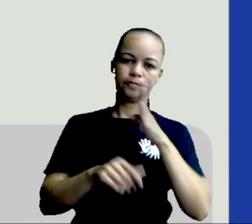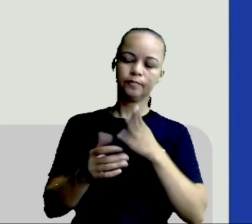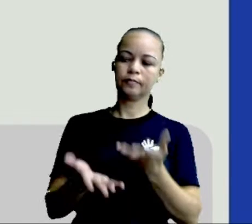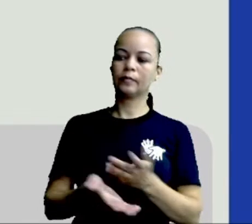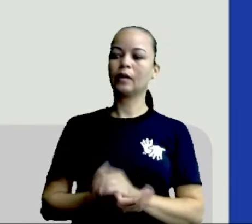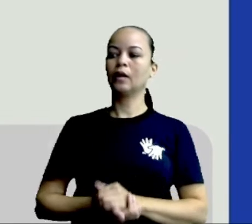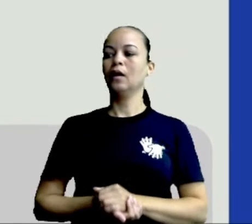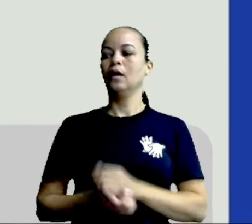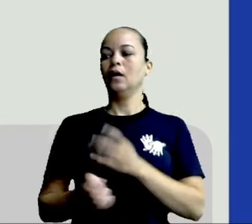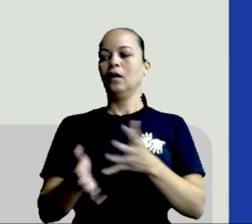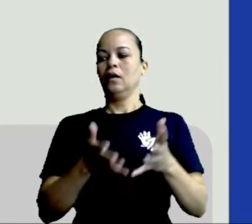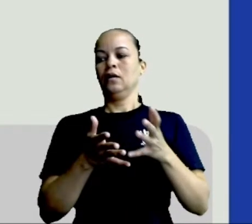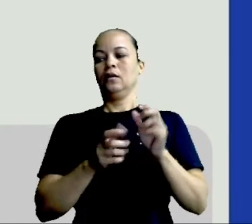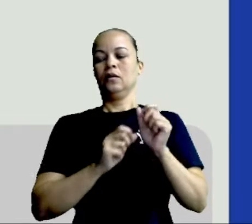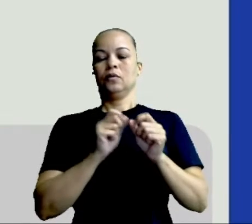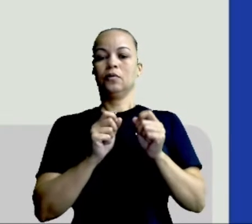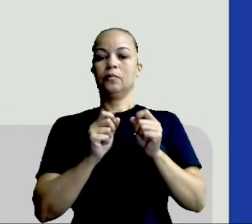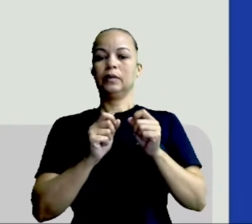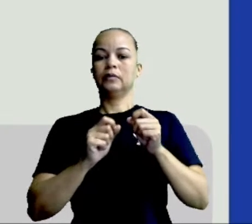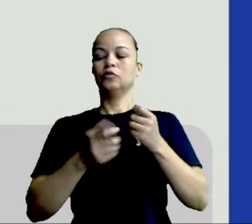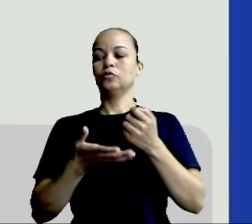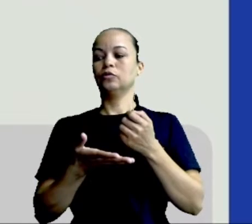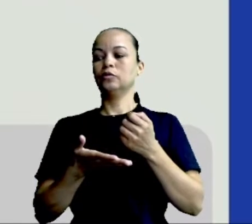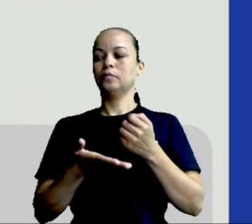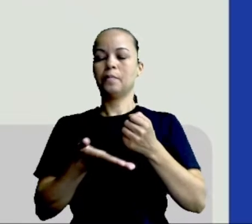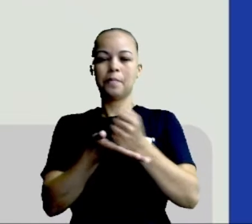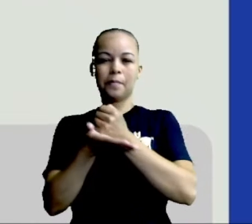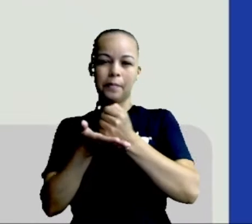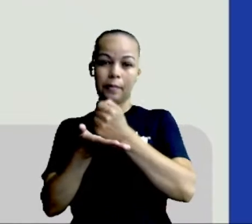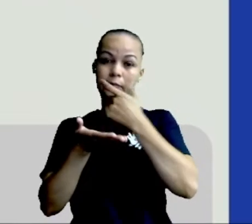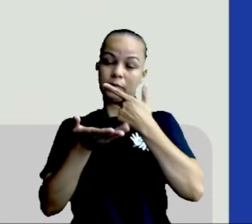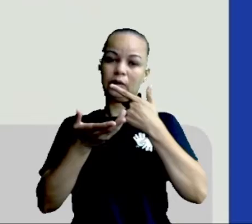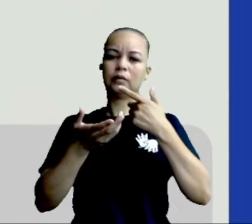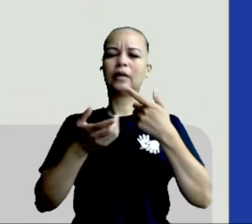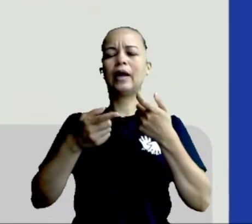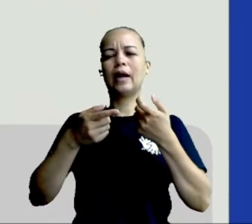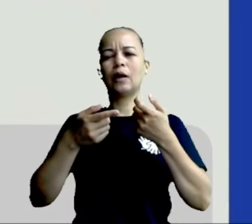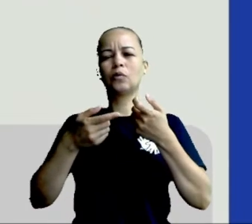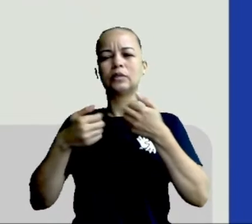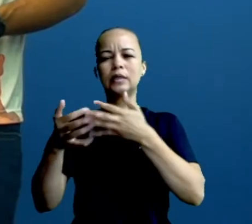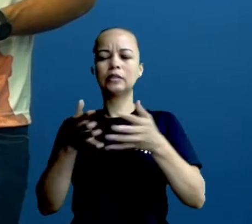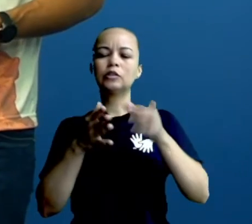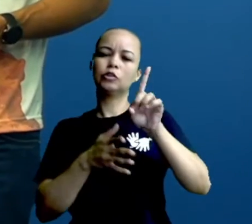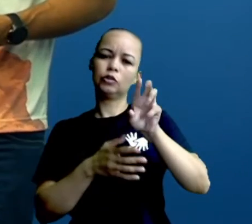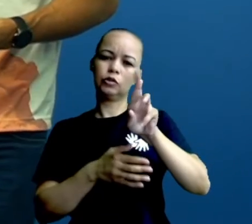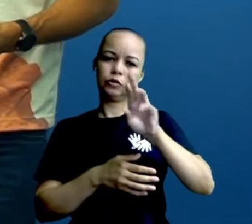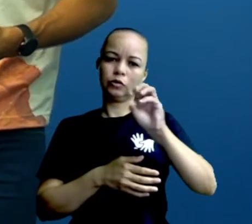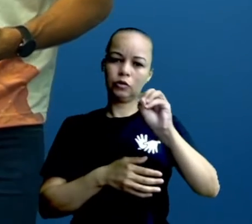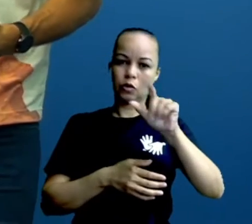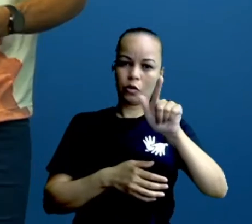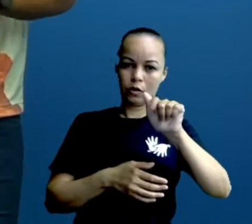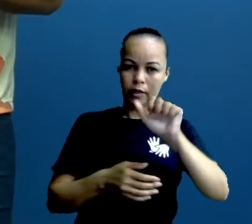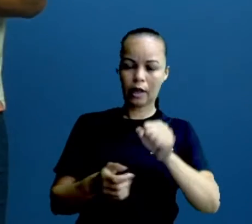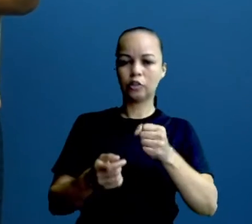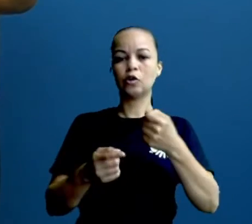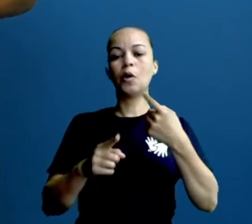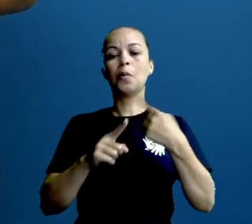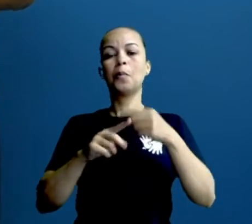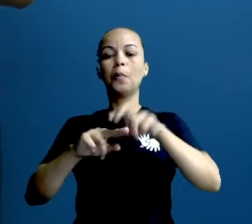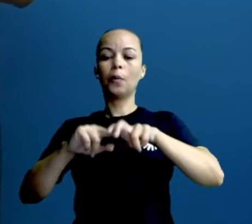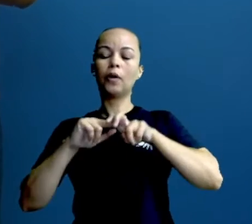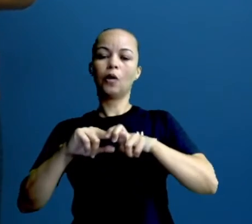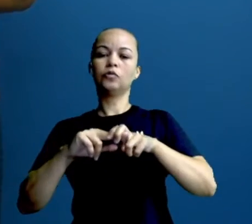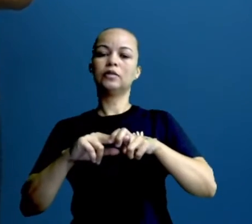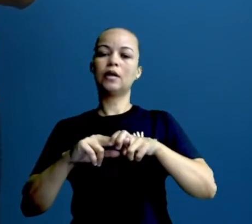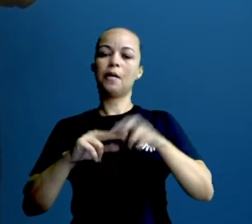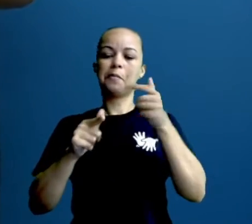considerados drogas por causar alterações bioquímicas no nosso organismo, certo? É